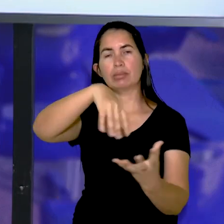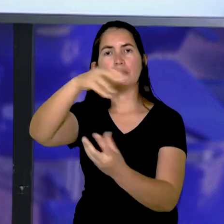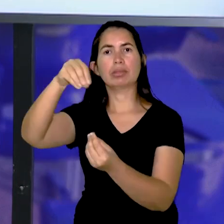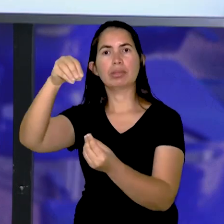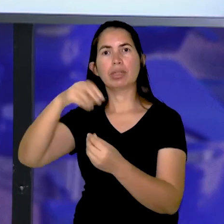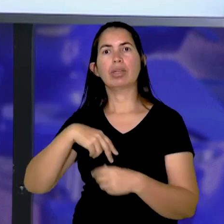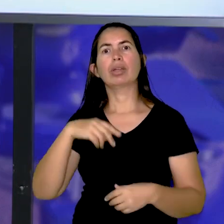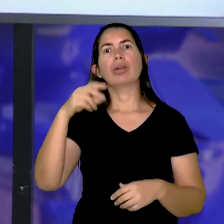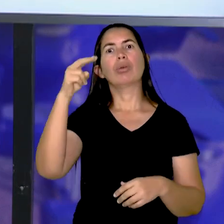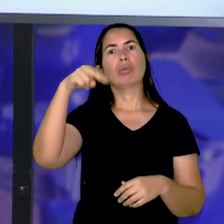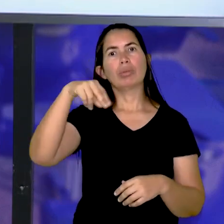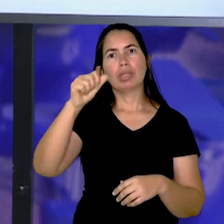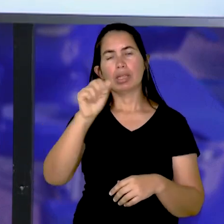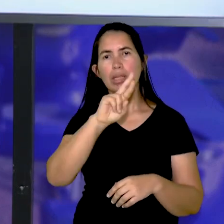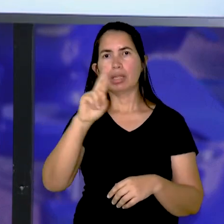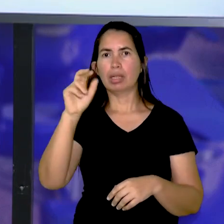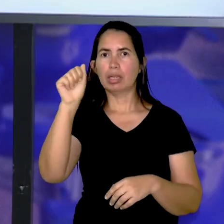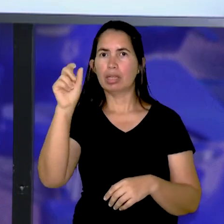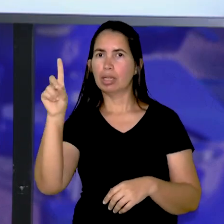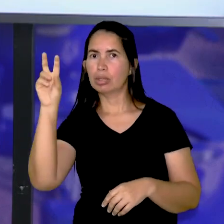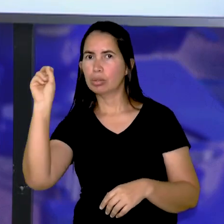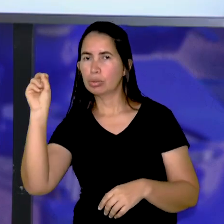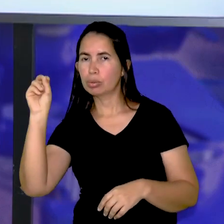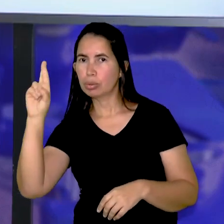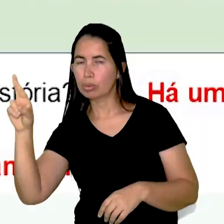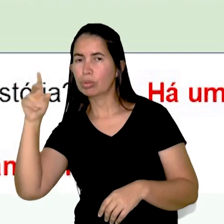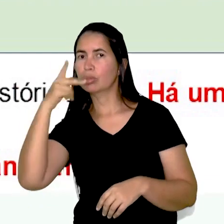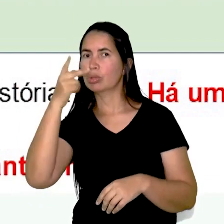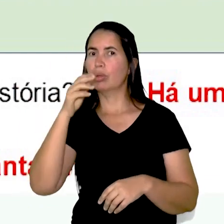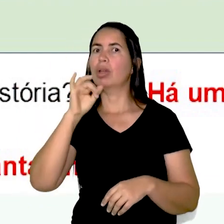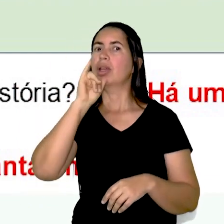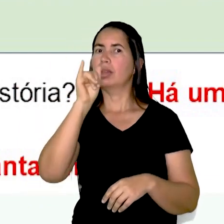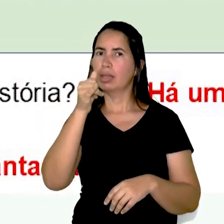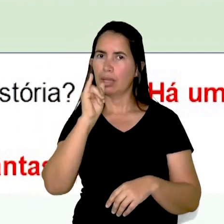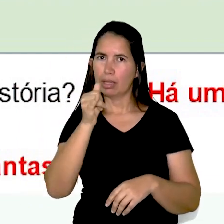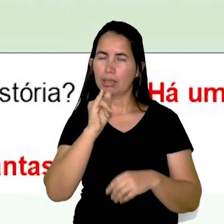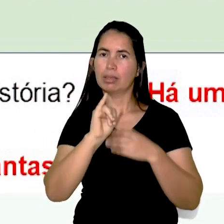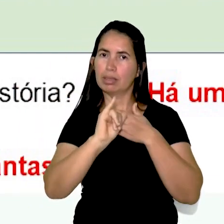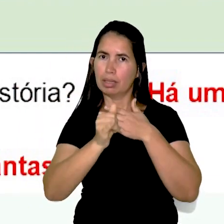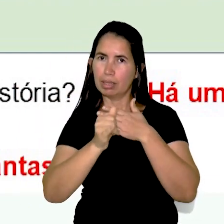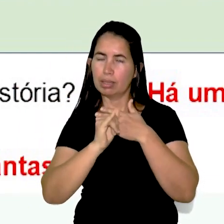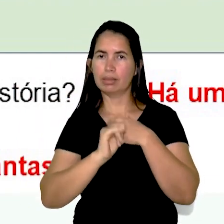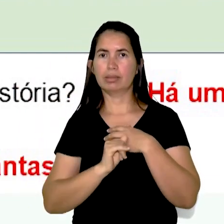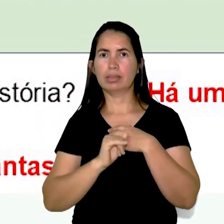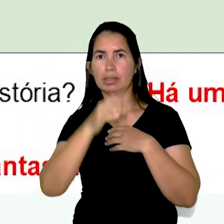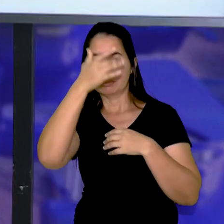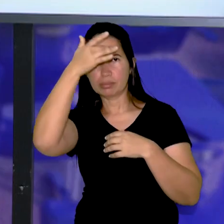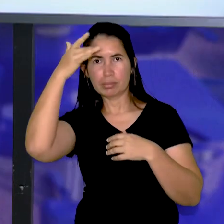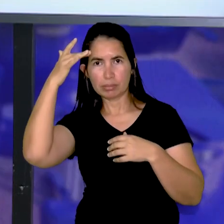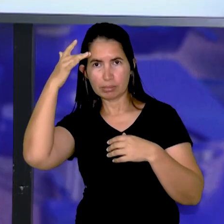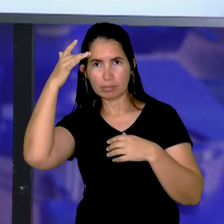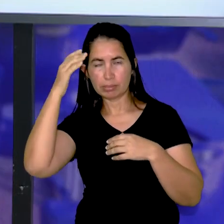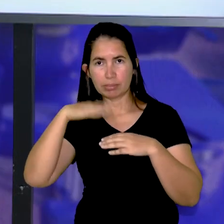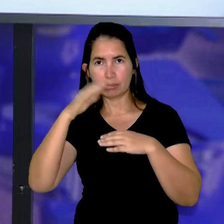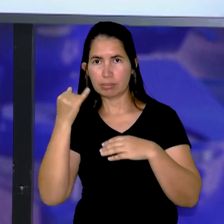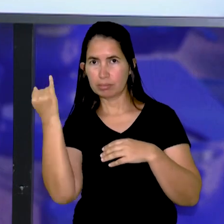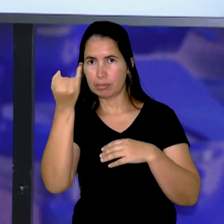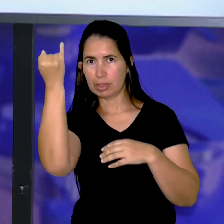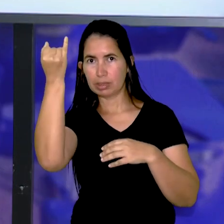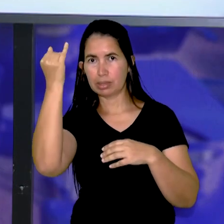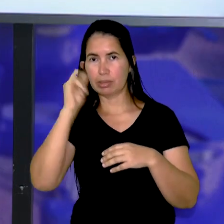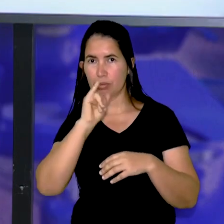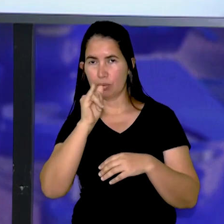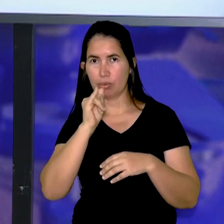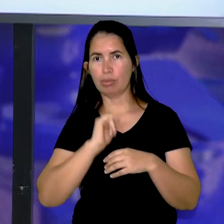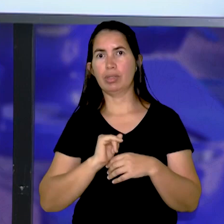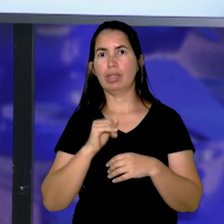narrador, ele apenas observa, ele só narra, e os personagens desse conto é Camila e os 2 fantasmas. Vamos